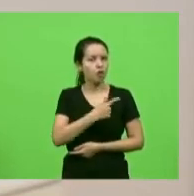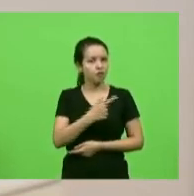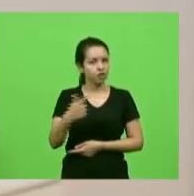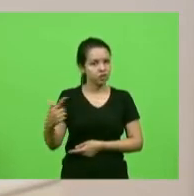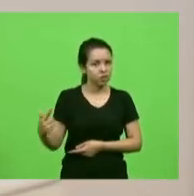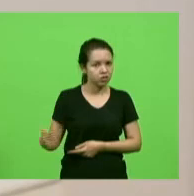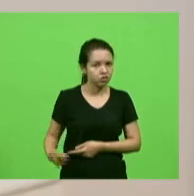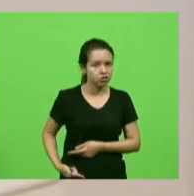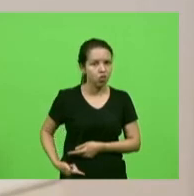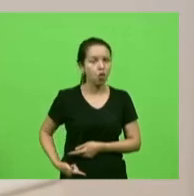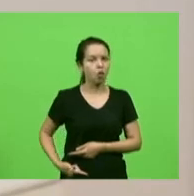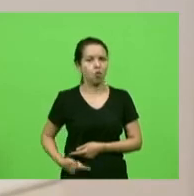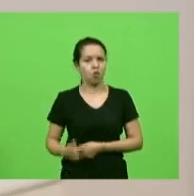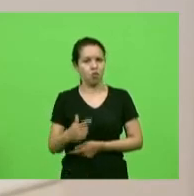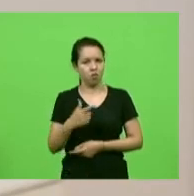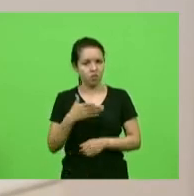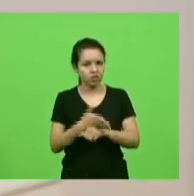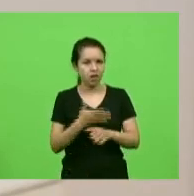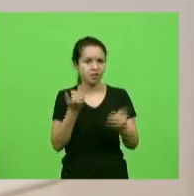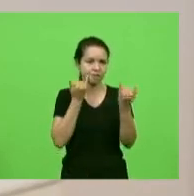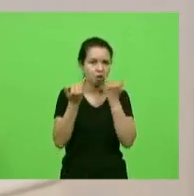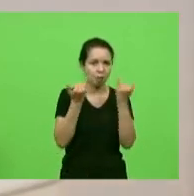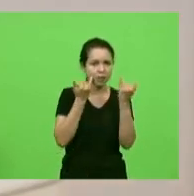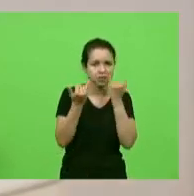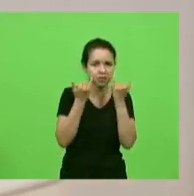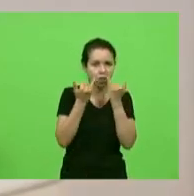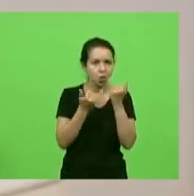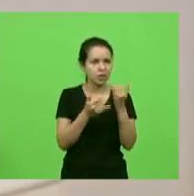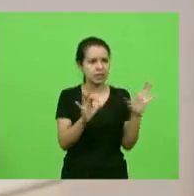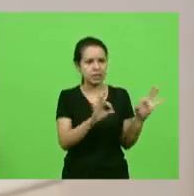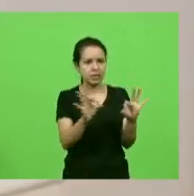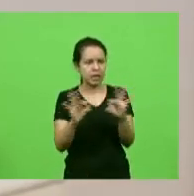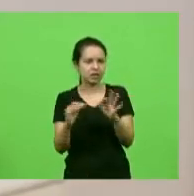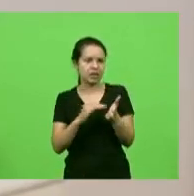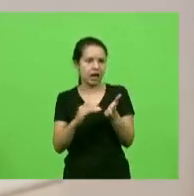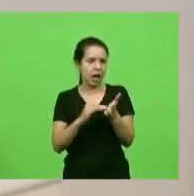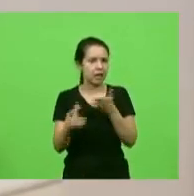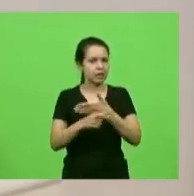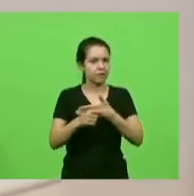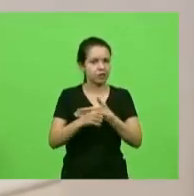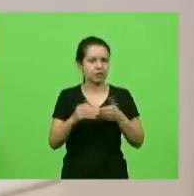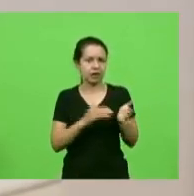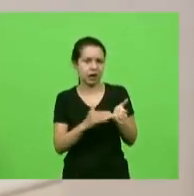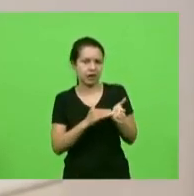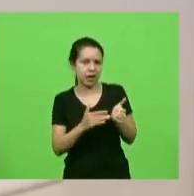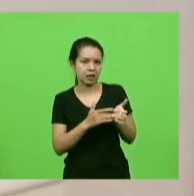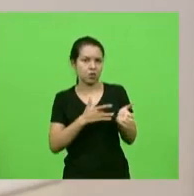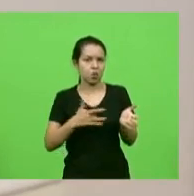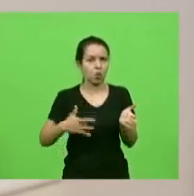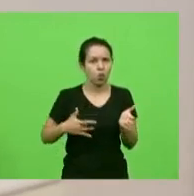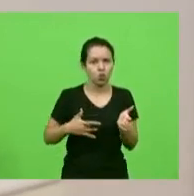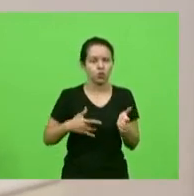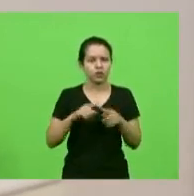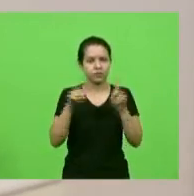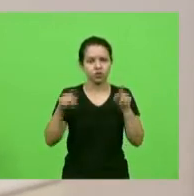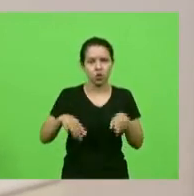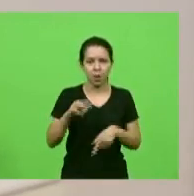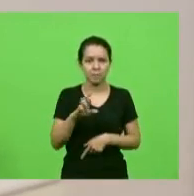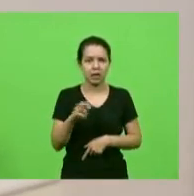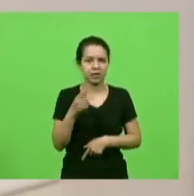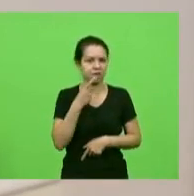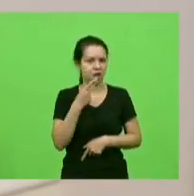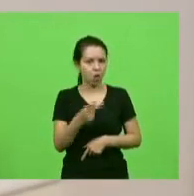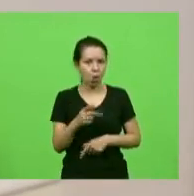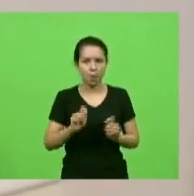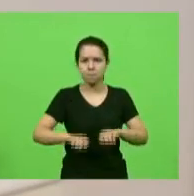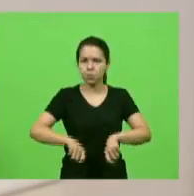a essas informações. Ninguém, o secretário da Casa Civil, o secretário da Saúde, a servidora Márcia, disse no seu depoimento que era impossível